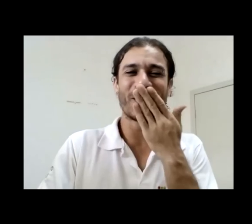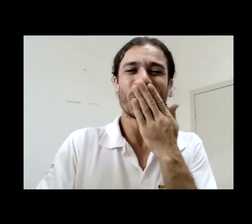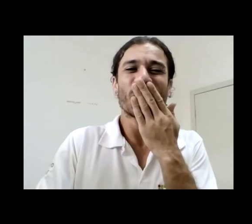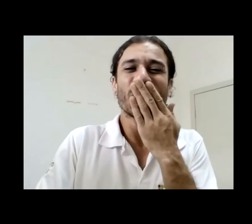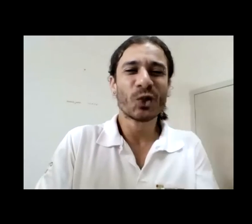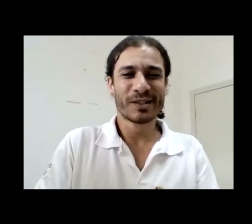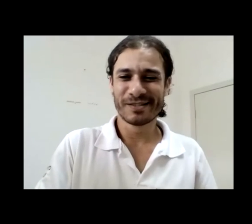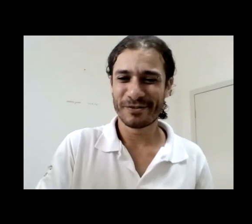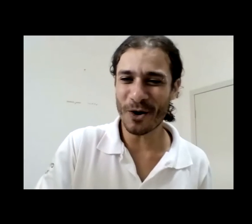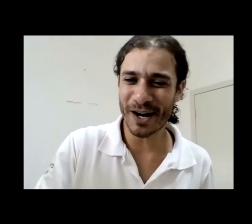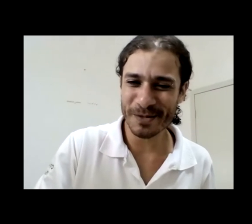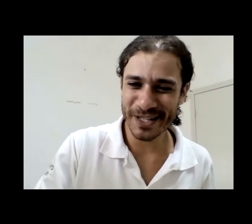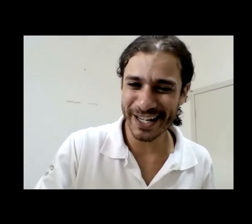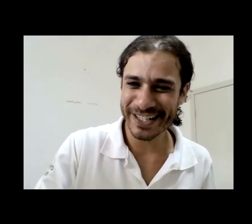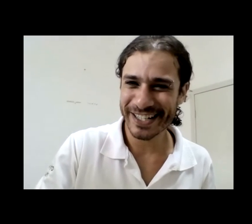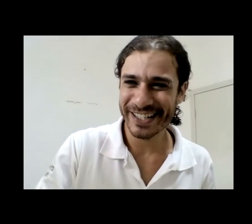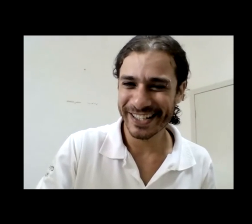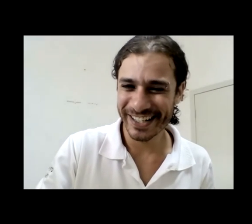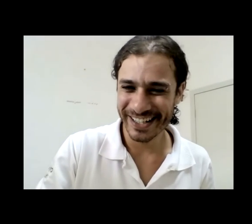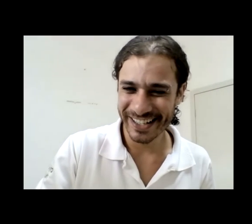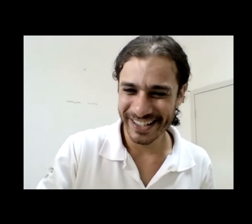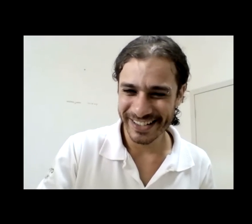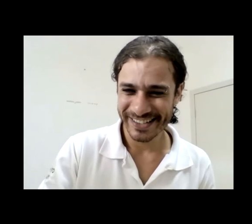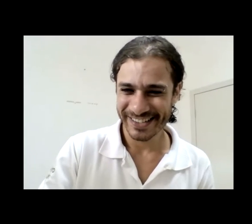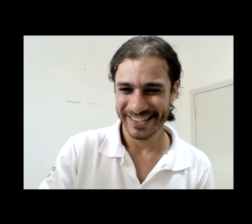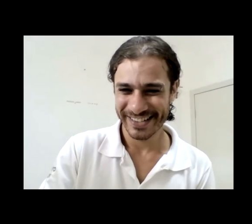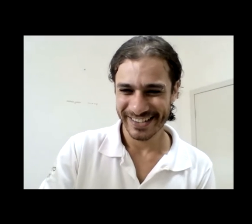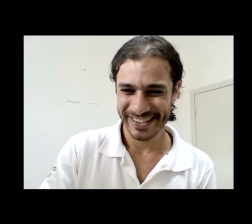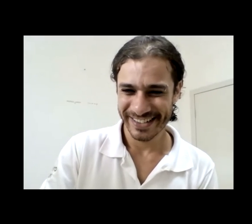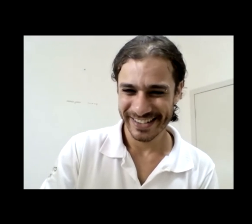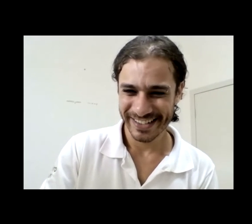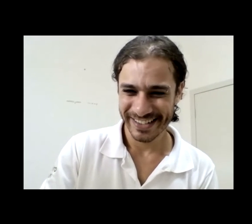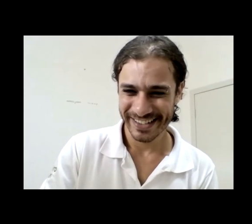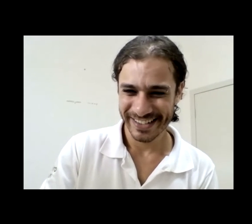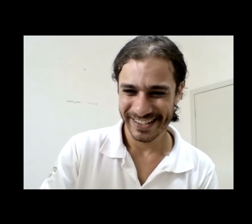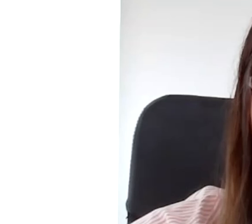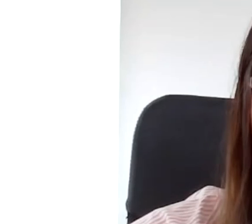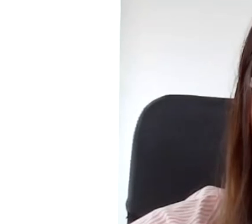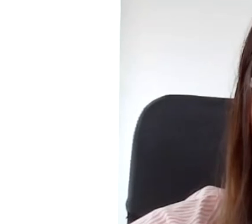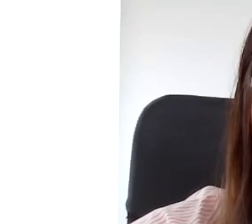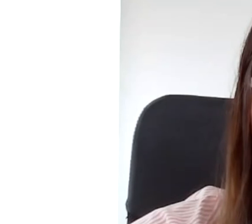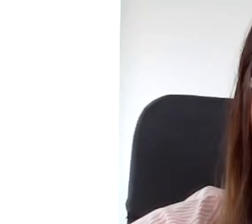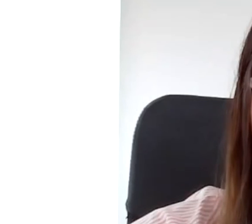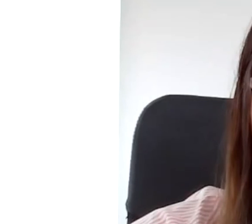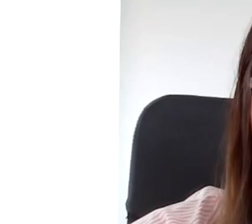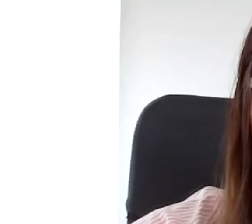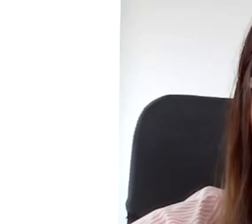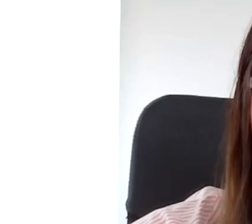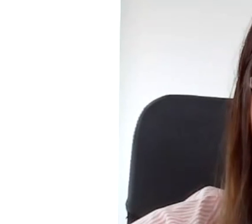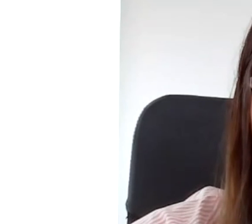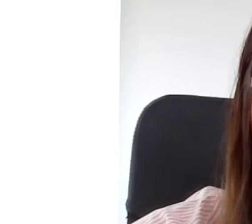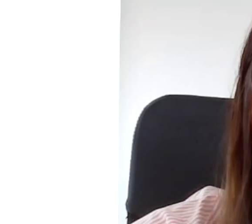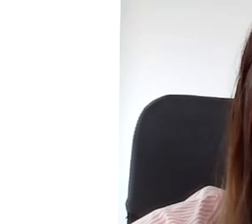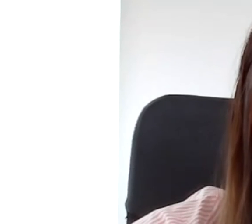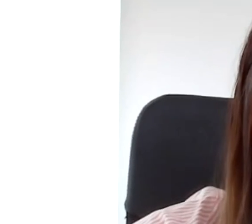Rê. Tchau, tchau. Beijo mais. Tchau, tchau, pessoal. Tchau. Para todos vocês também. Muito obrigado.